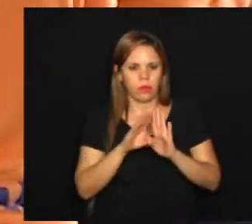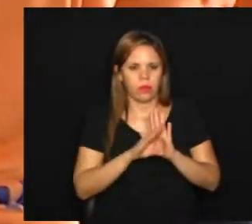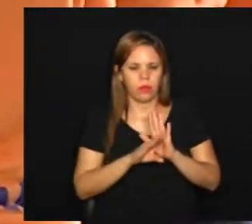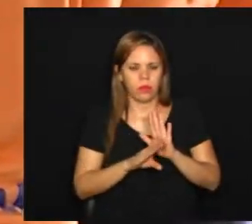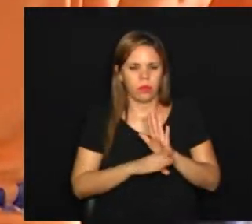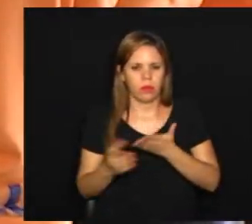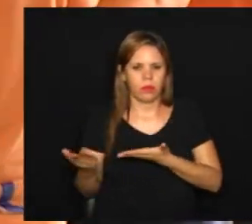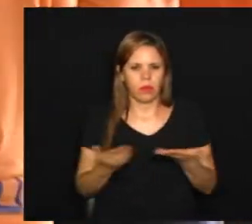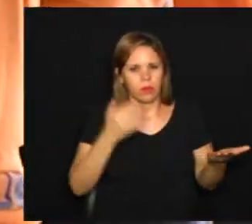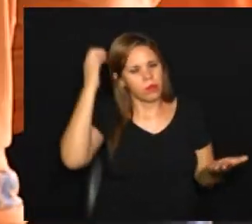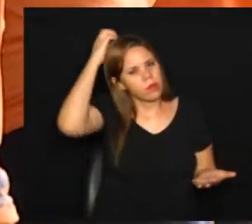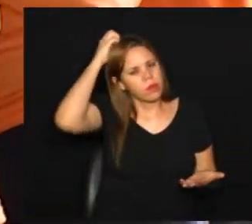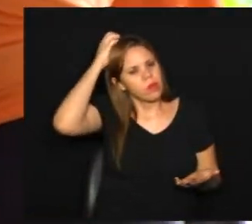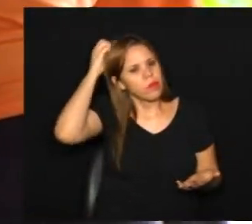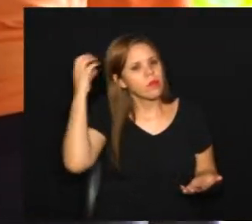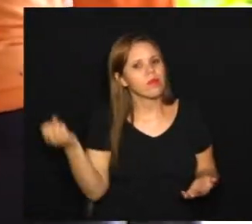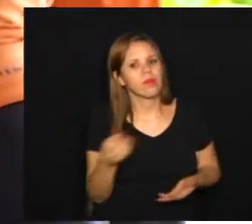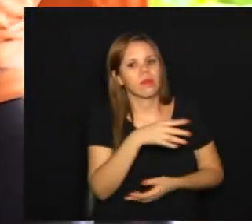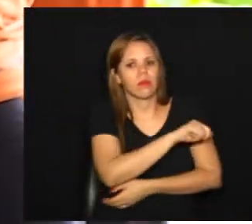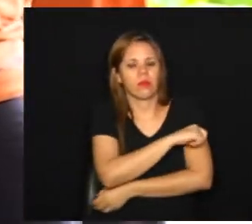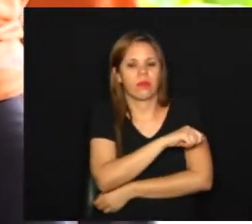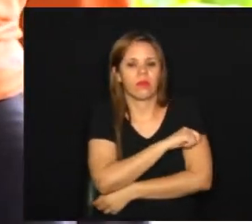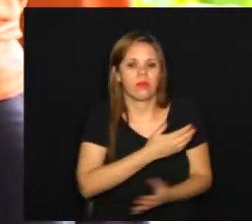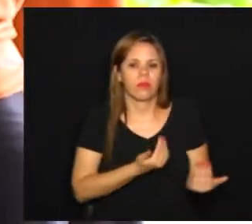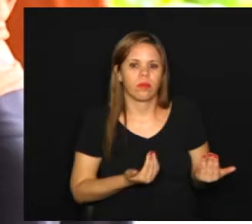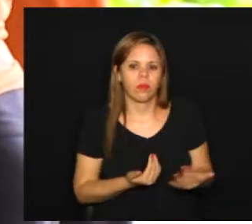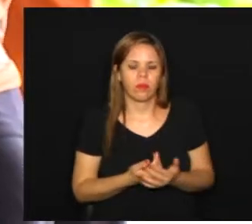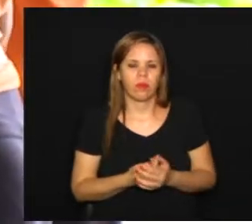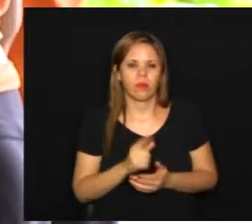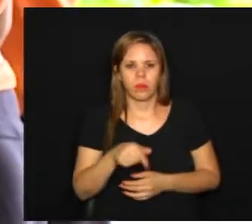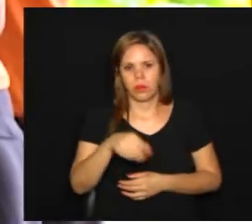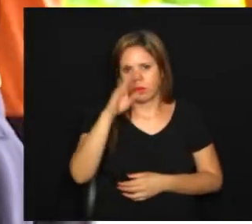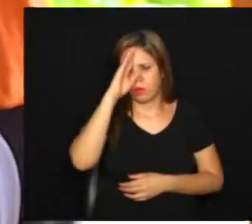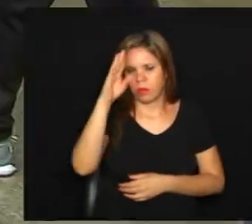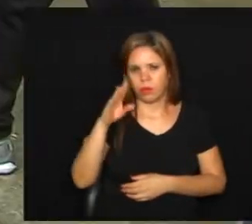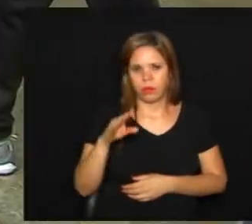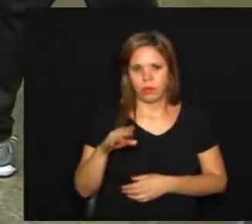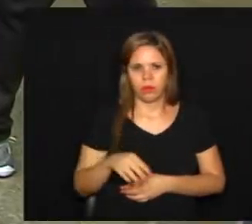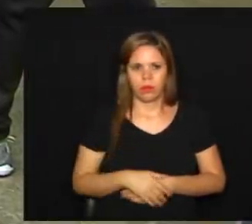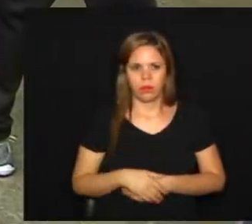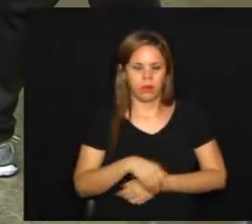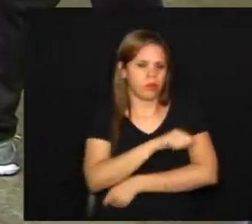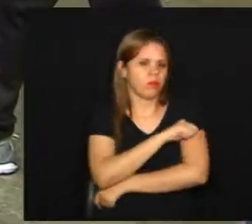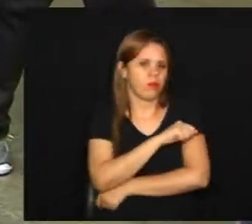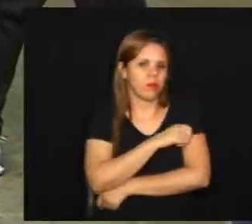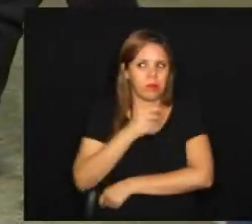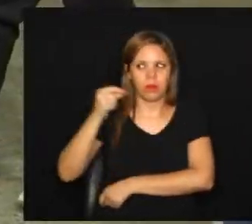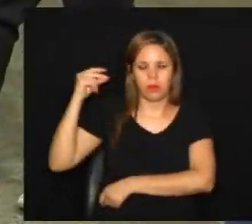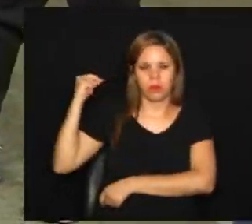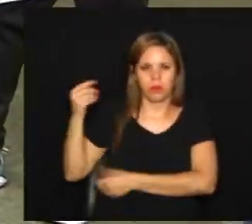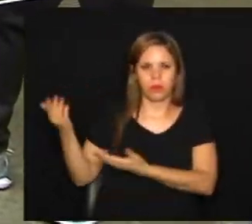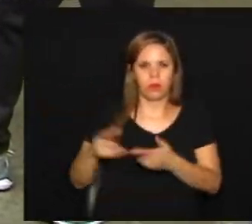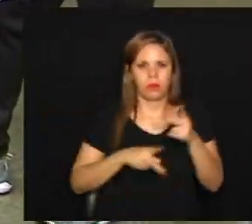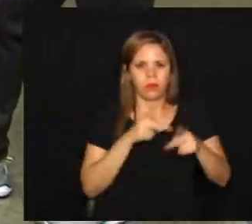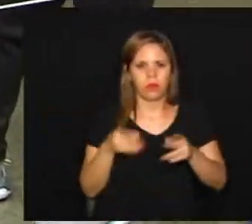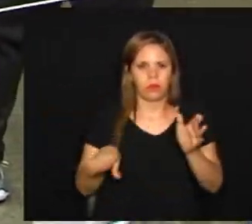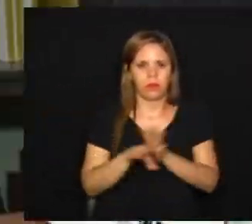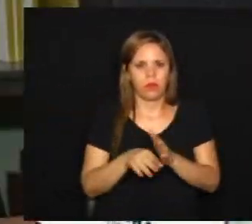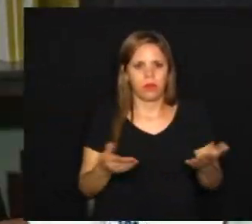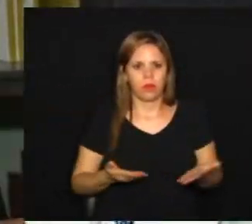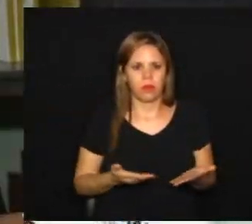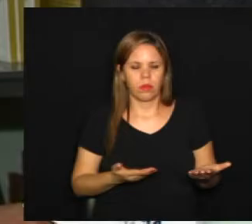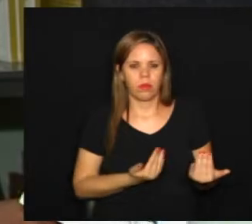a escola, o incentiva, pergunta como foi, vê se tem algum probleminha que ele possa ajudar, vai ser um conjunto completo. Agora,